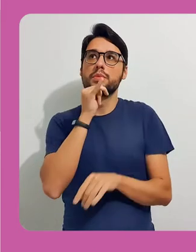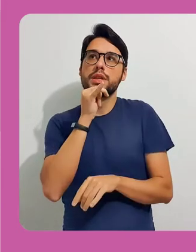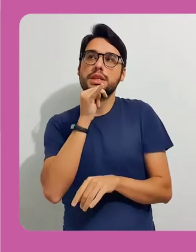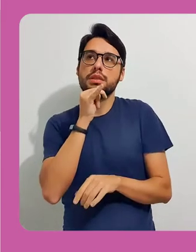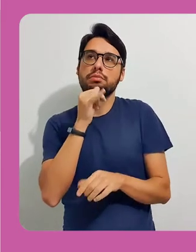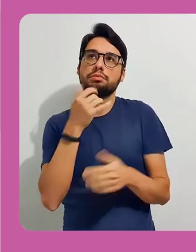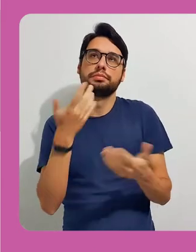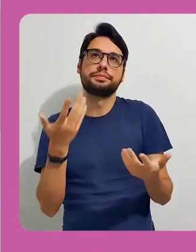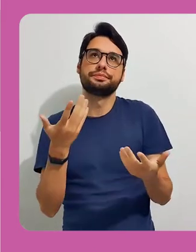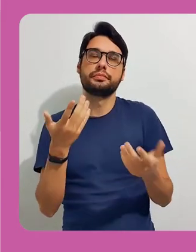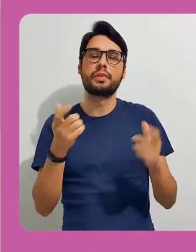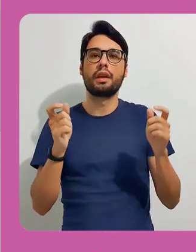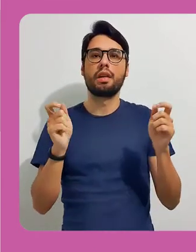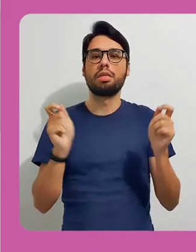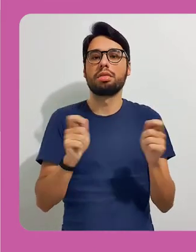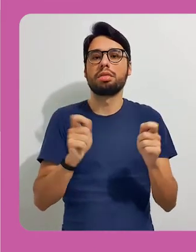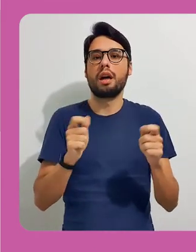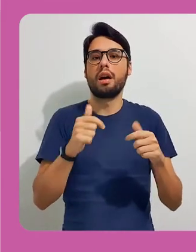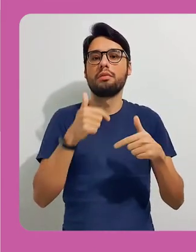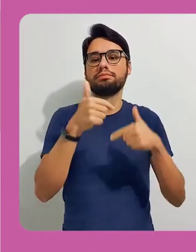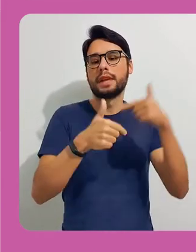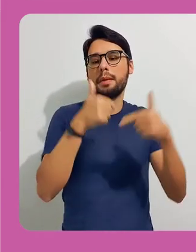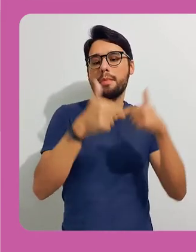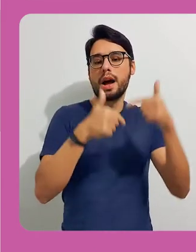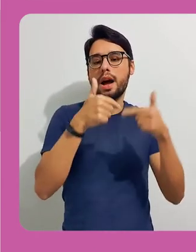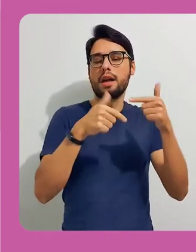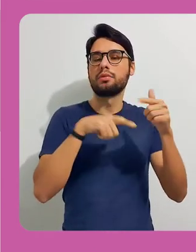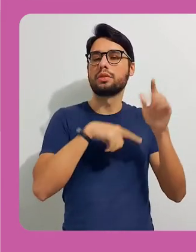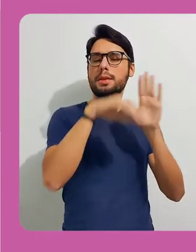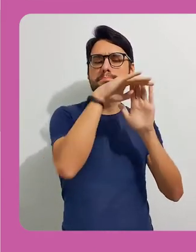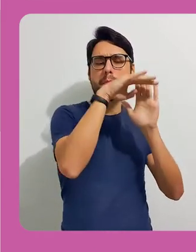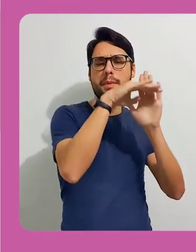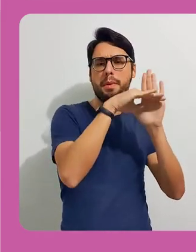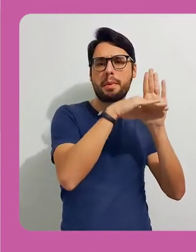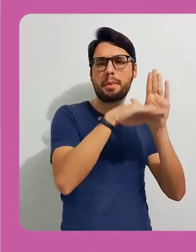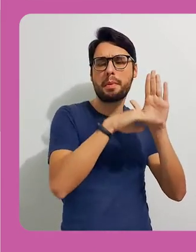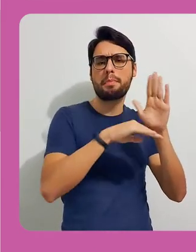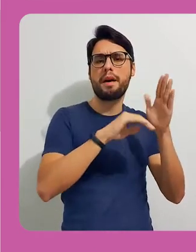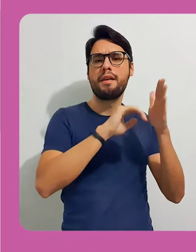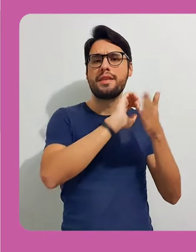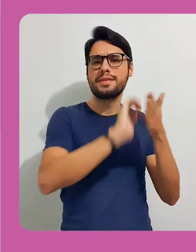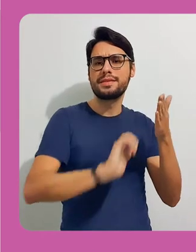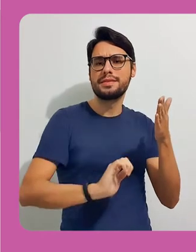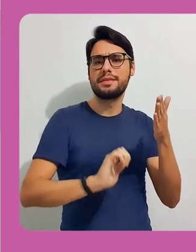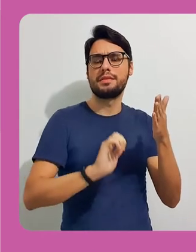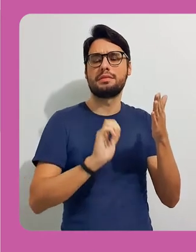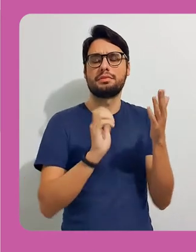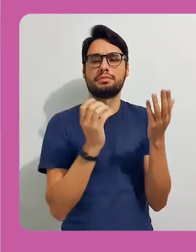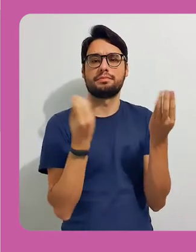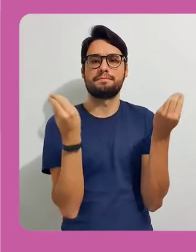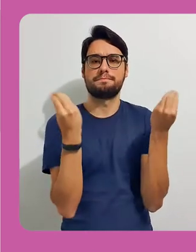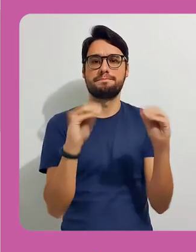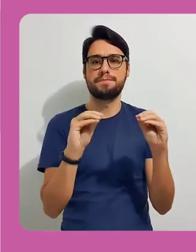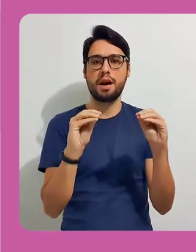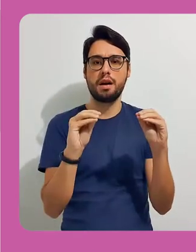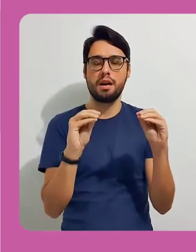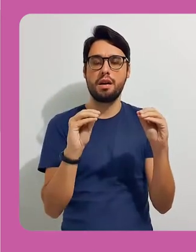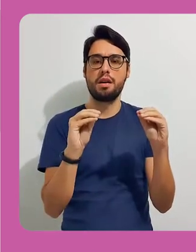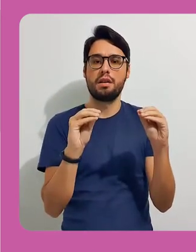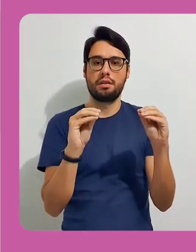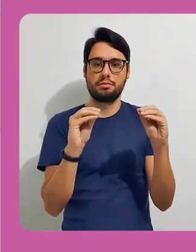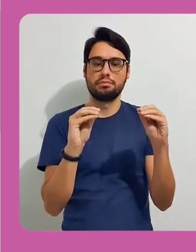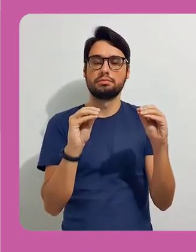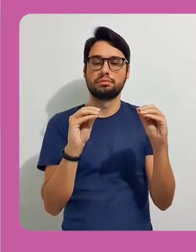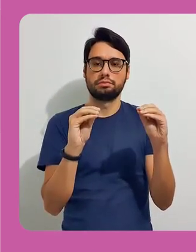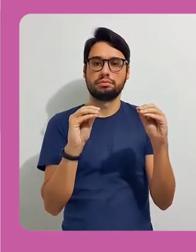é a entrega de uma lista de exercícios e aí nós não precisamos